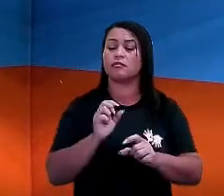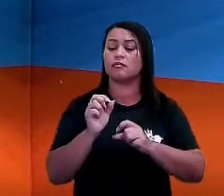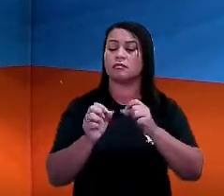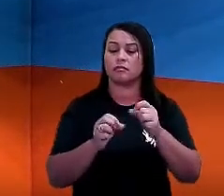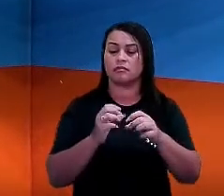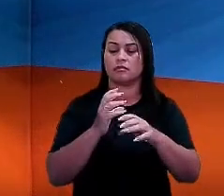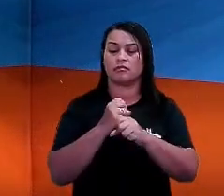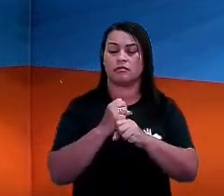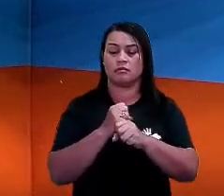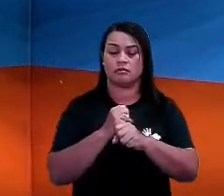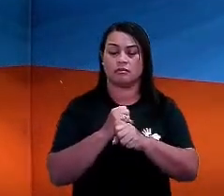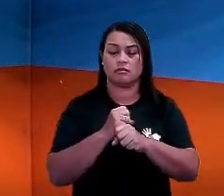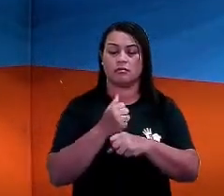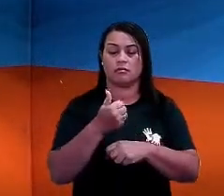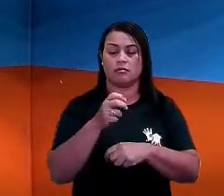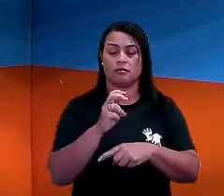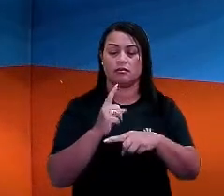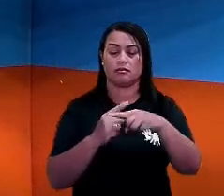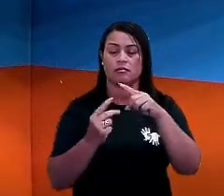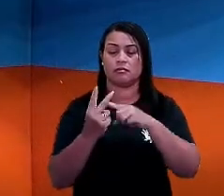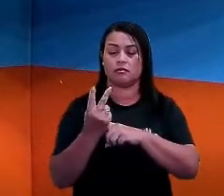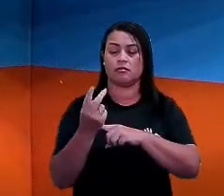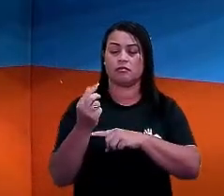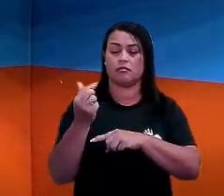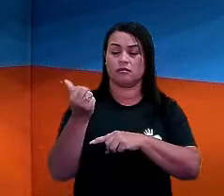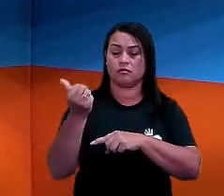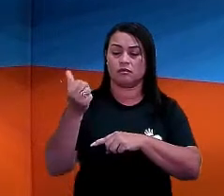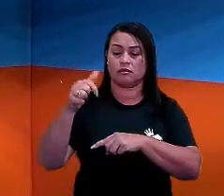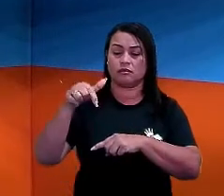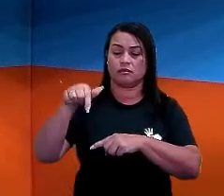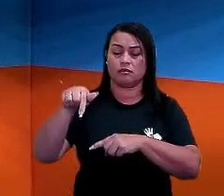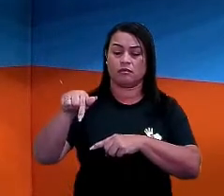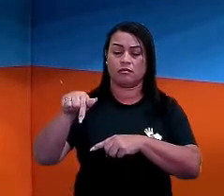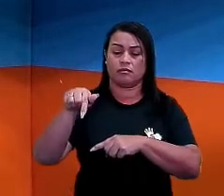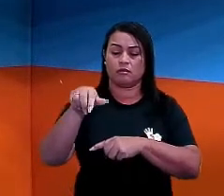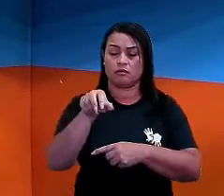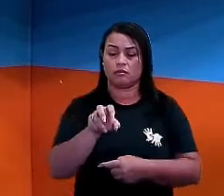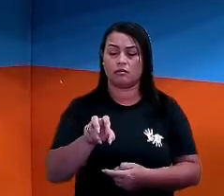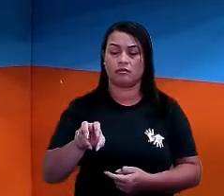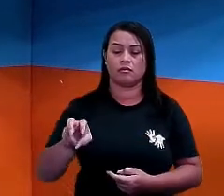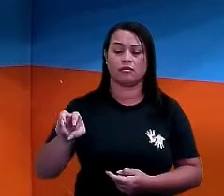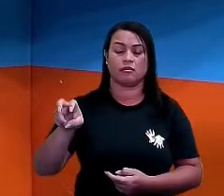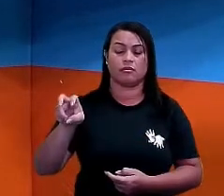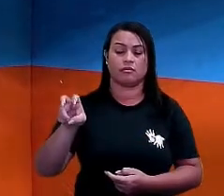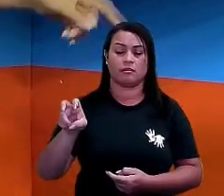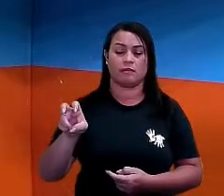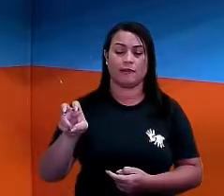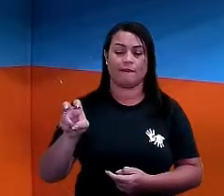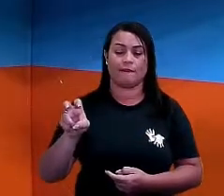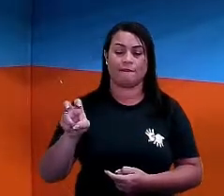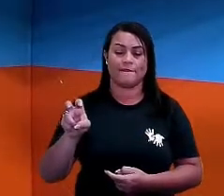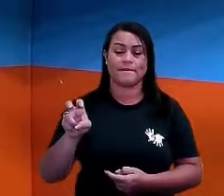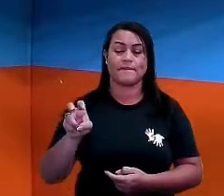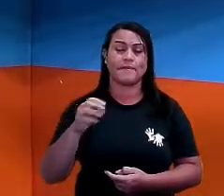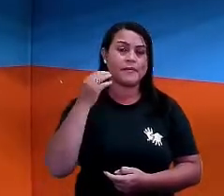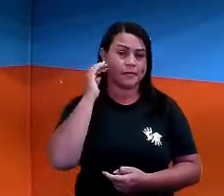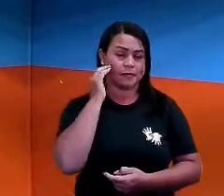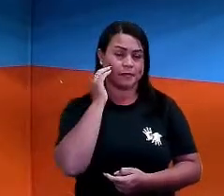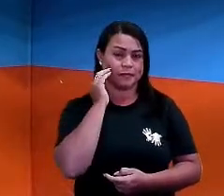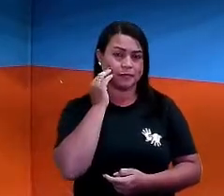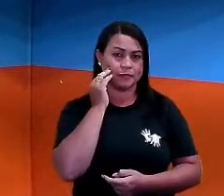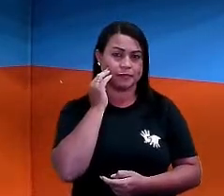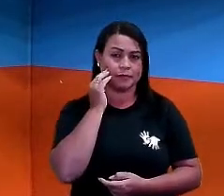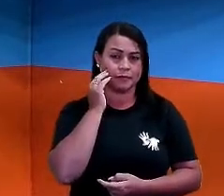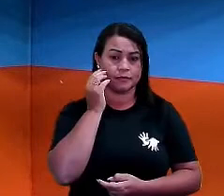eu somo tudinho. 15 mais 2 vai dar 17. E aqui jogo 5 para cá.